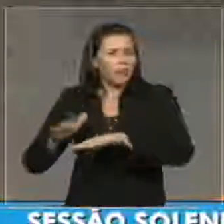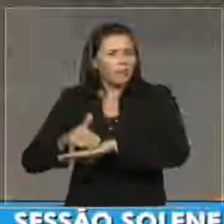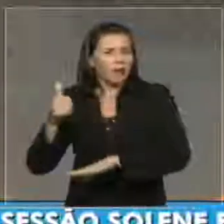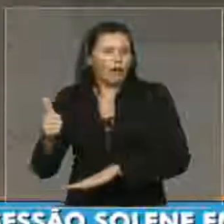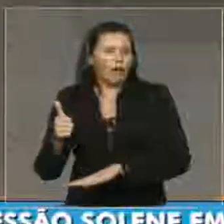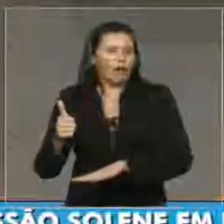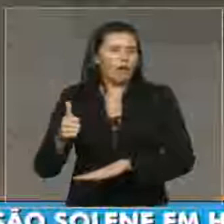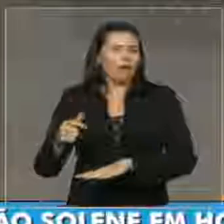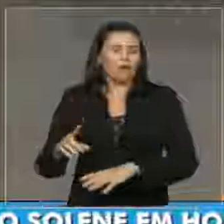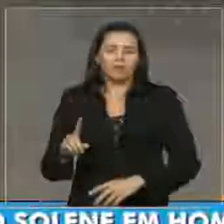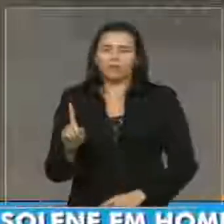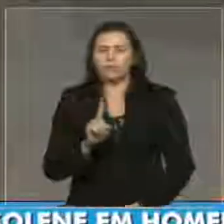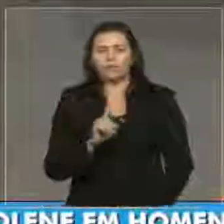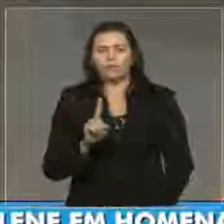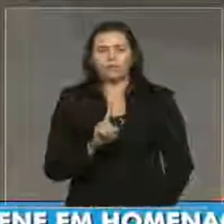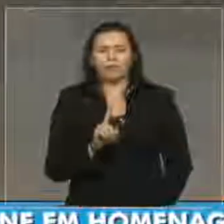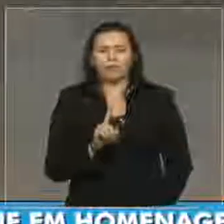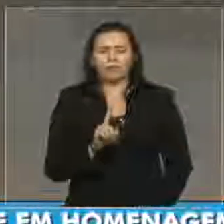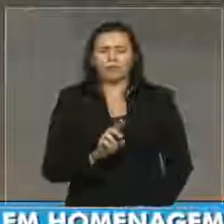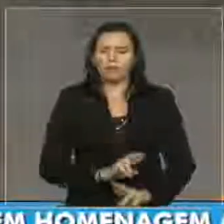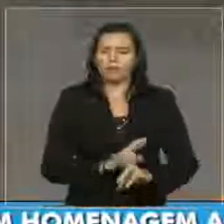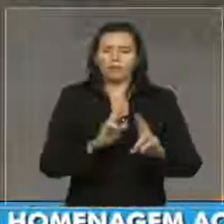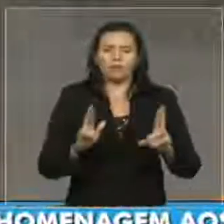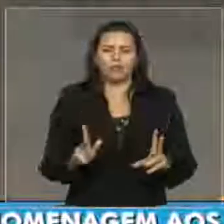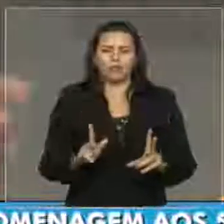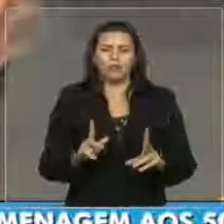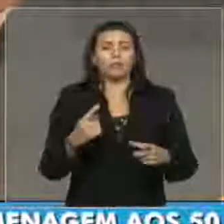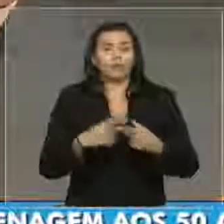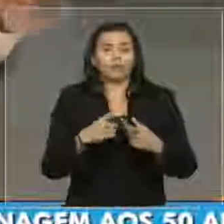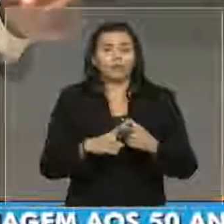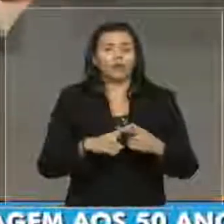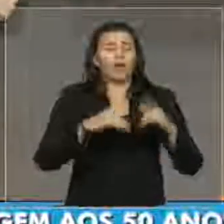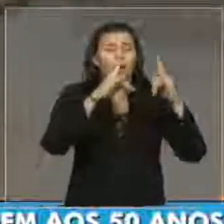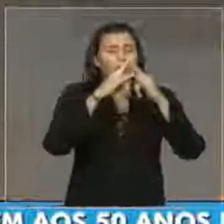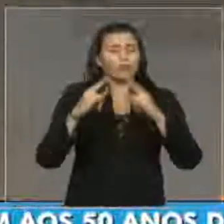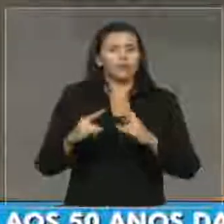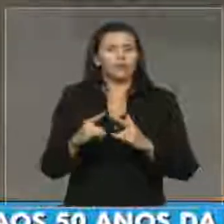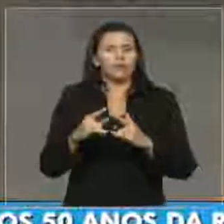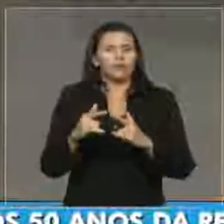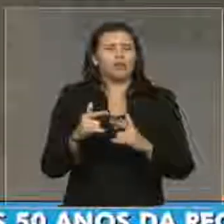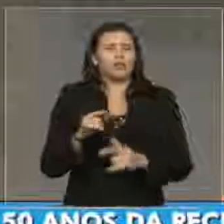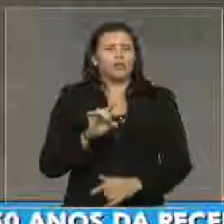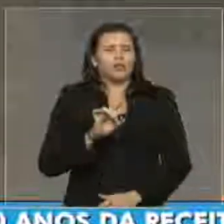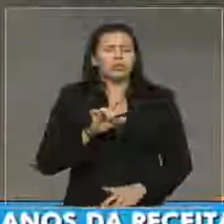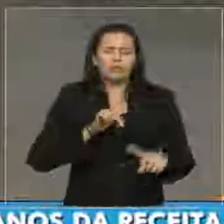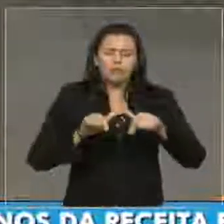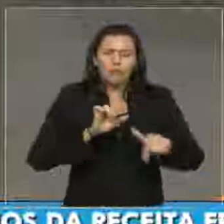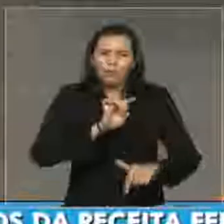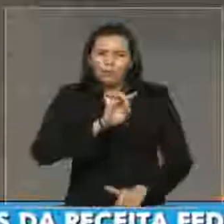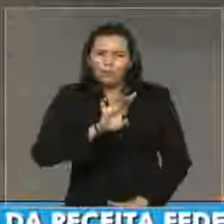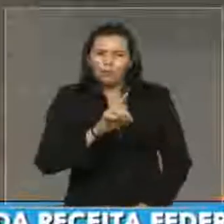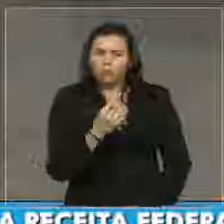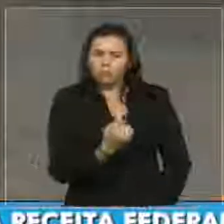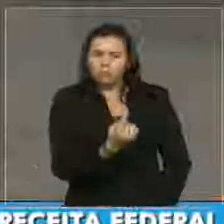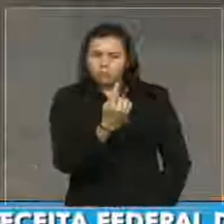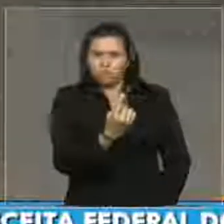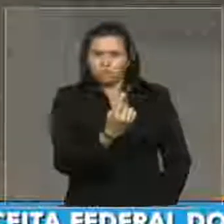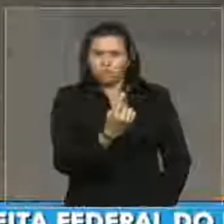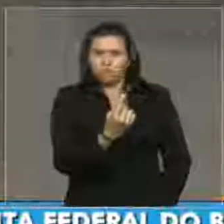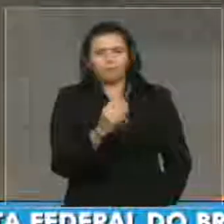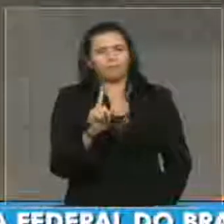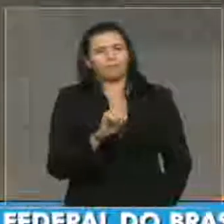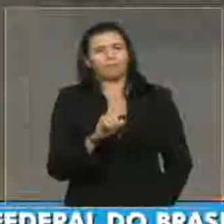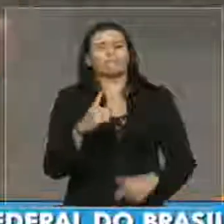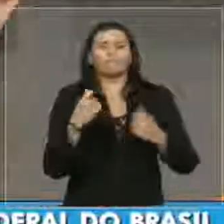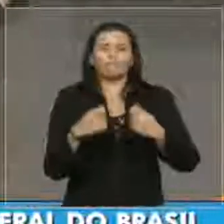não caminham. Não é, André? As organizações sozinhas não caminham. As organizações precisam